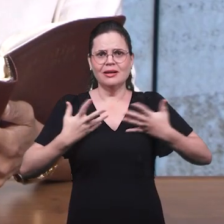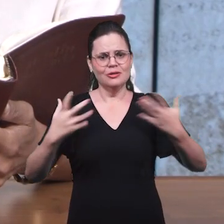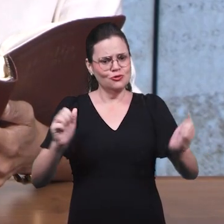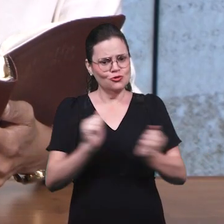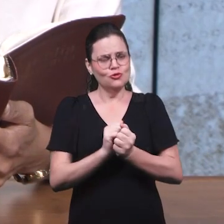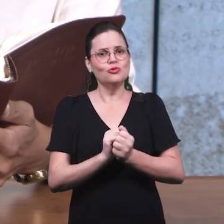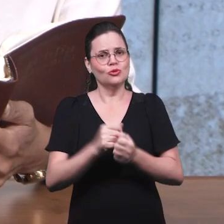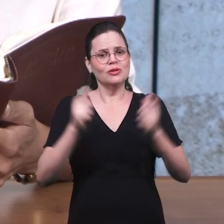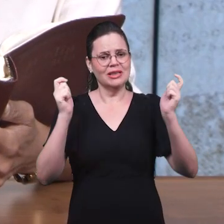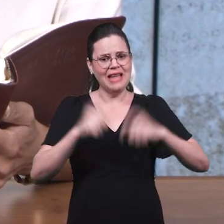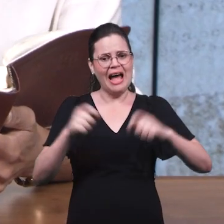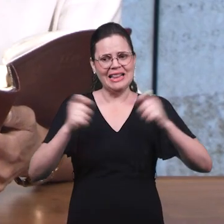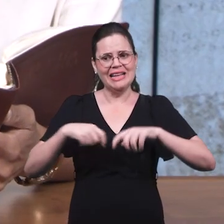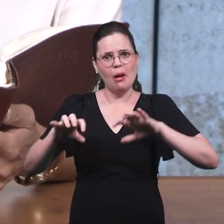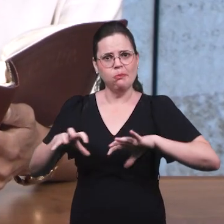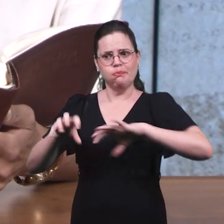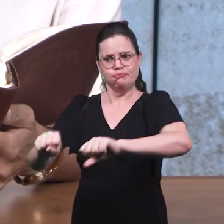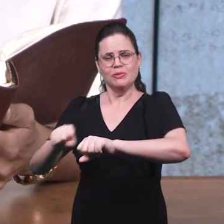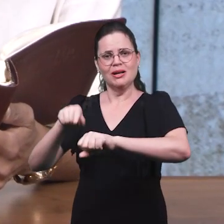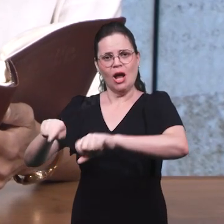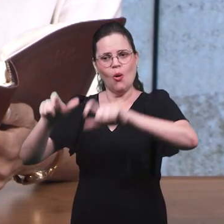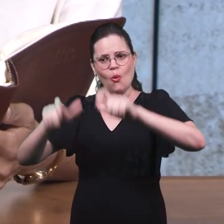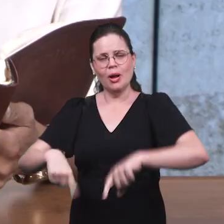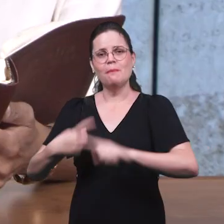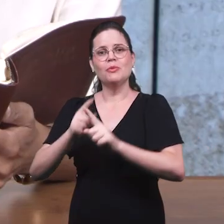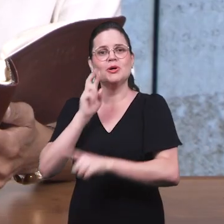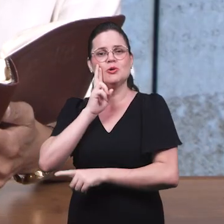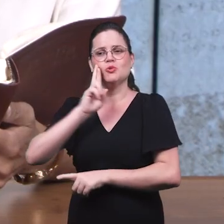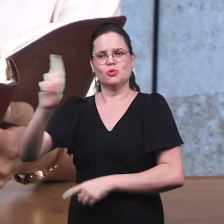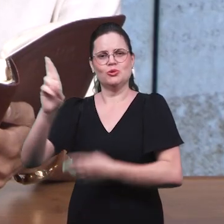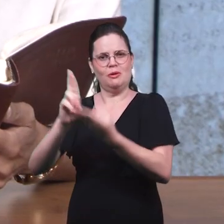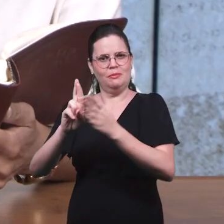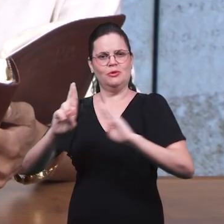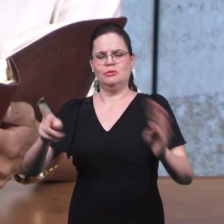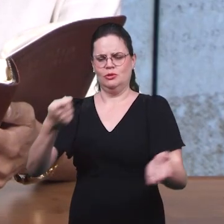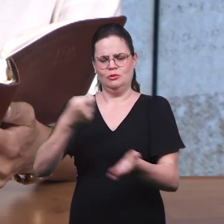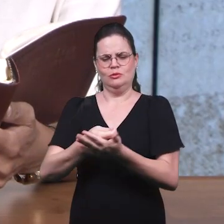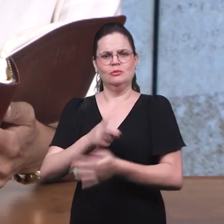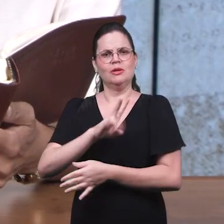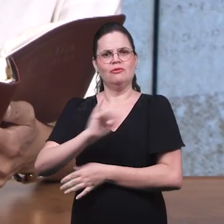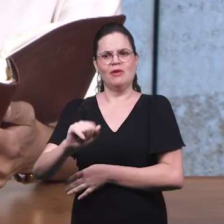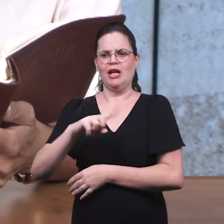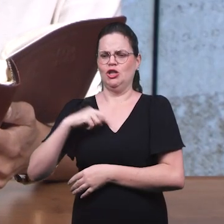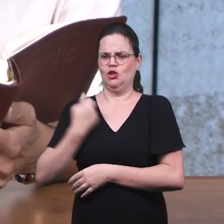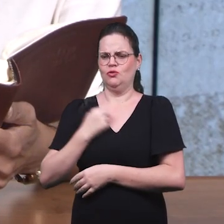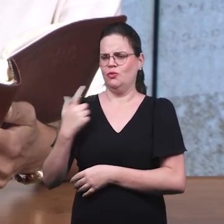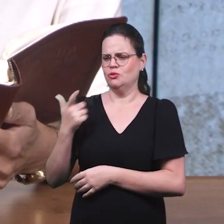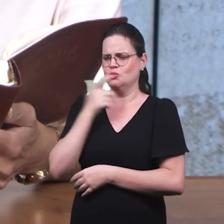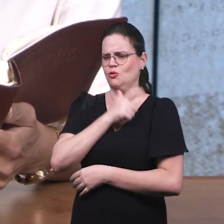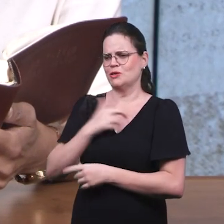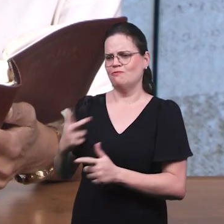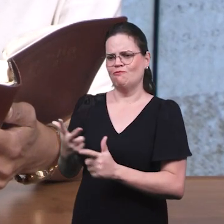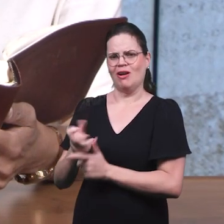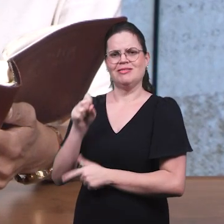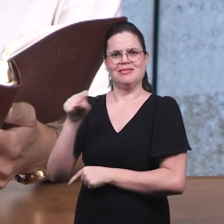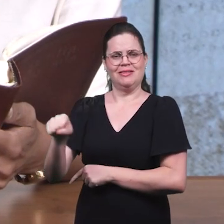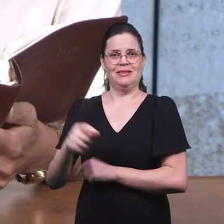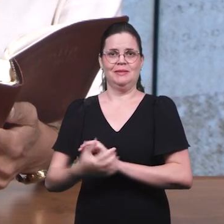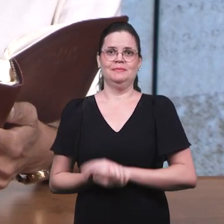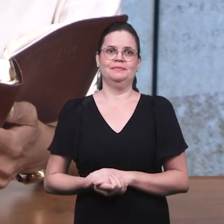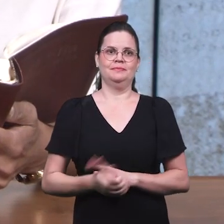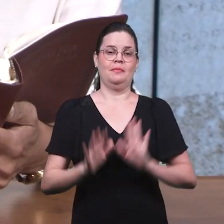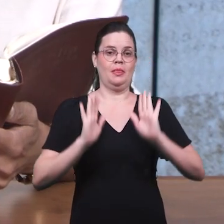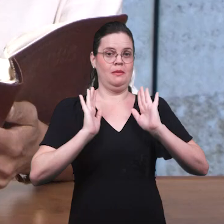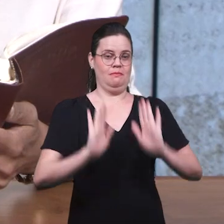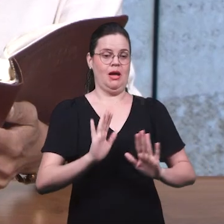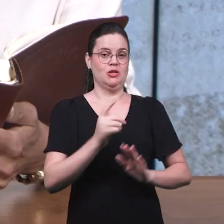e possuamo-la em herança, porque certamente prevaleceremos contra ela.